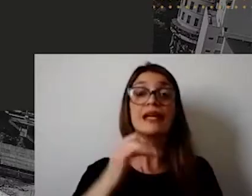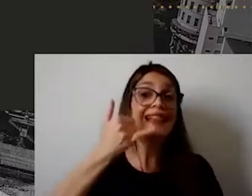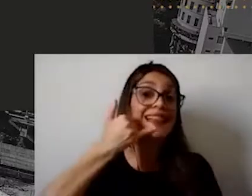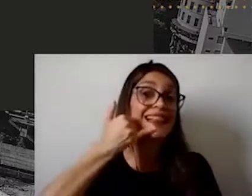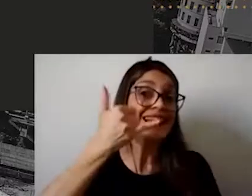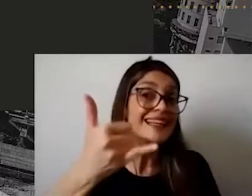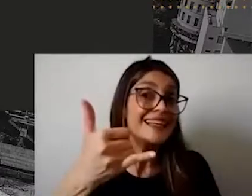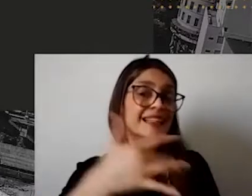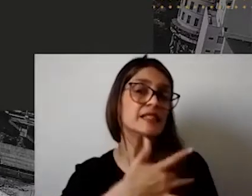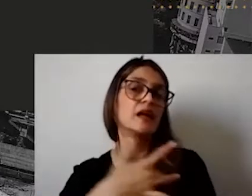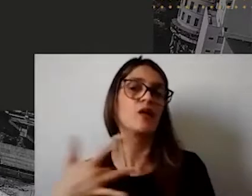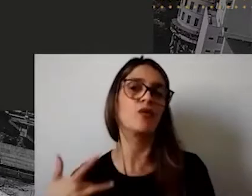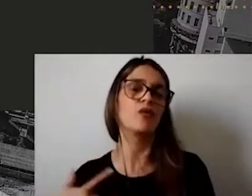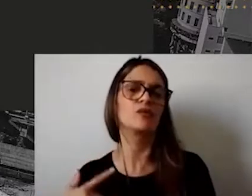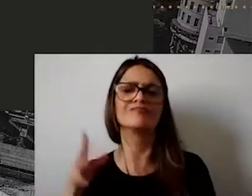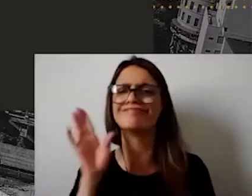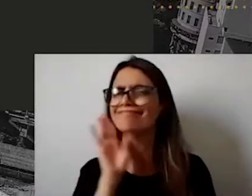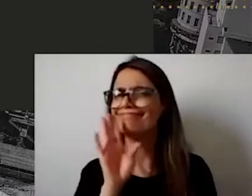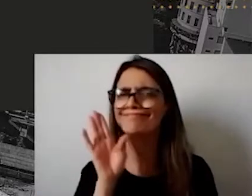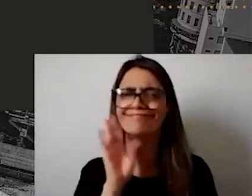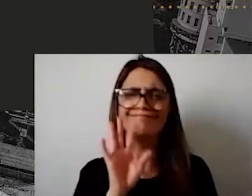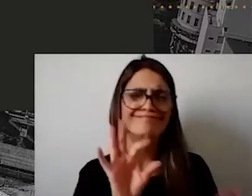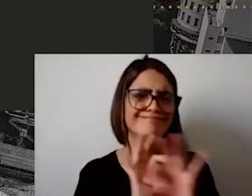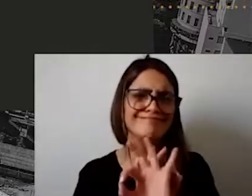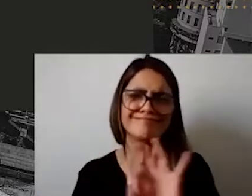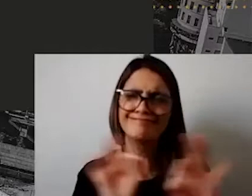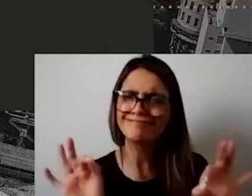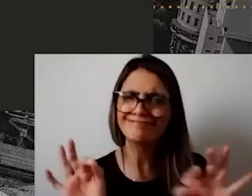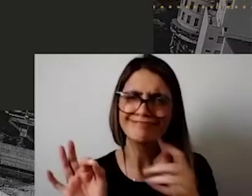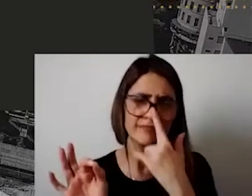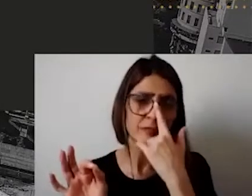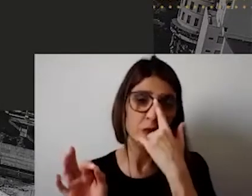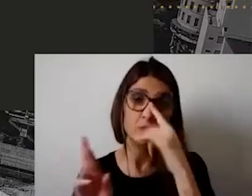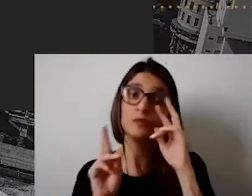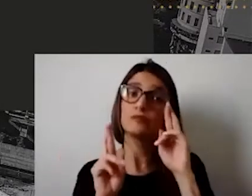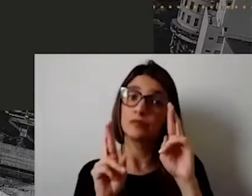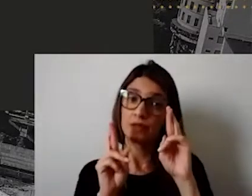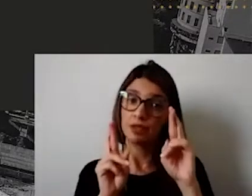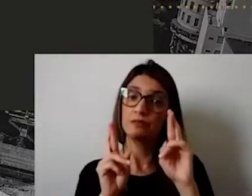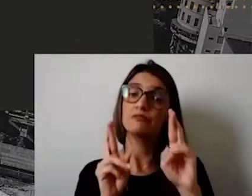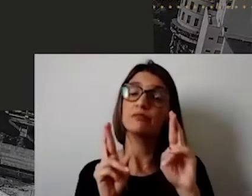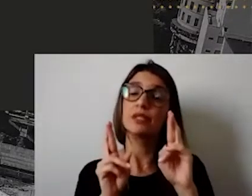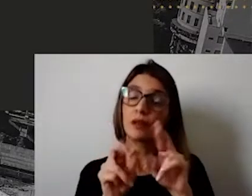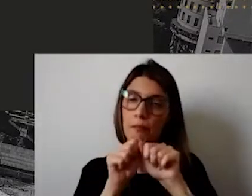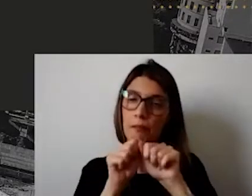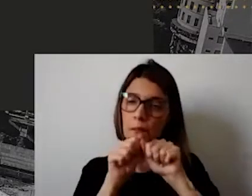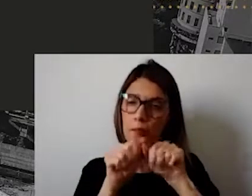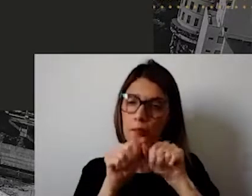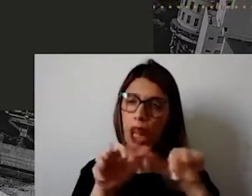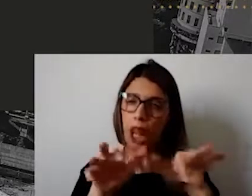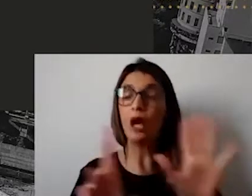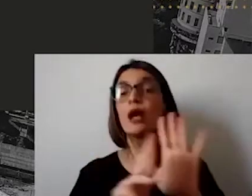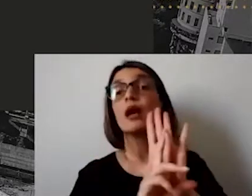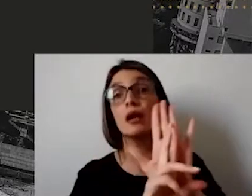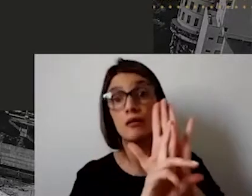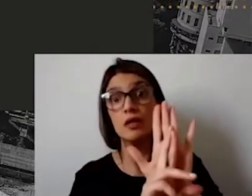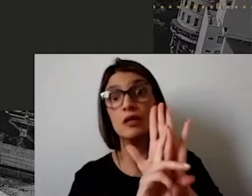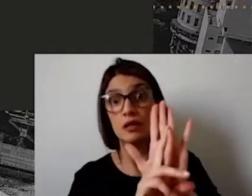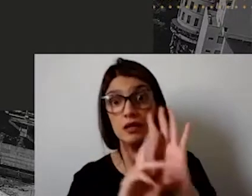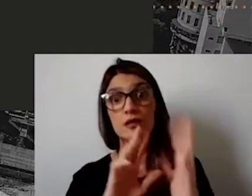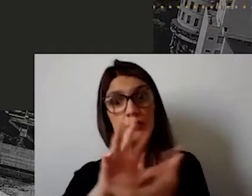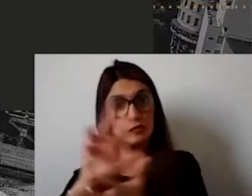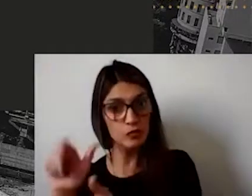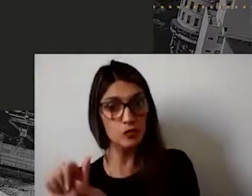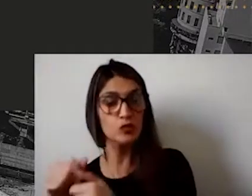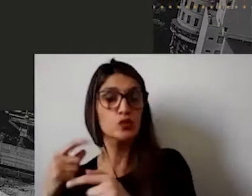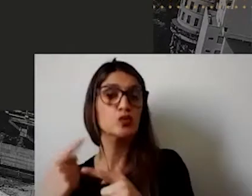super legal, que tem uma perspectiva, eu acho, de se tornar uma referência, porque, a meu ver, não